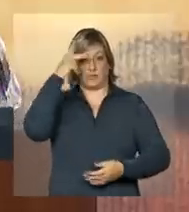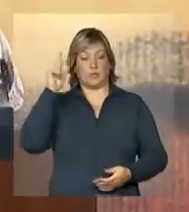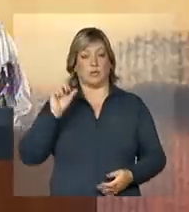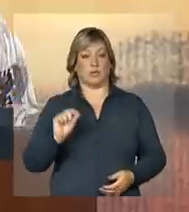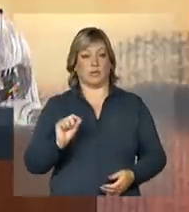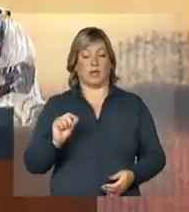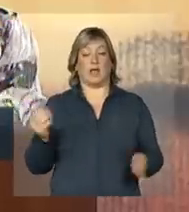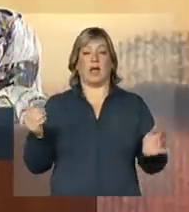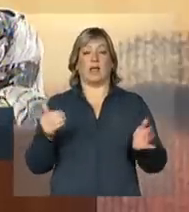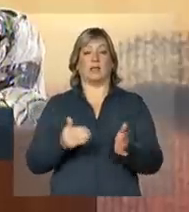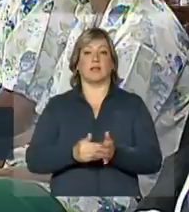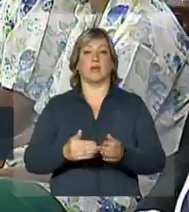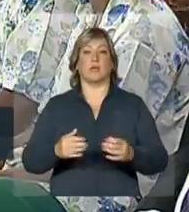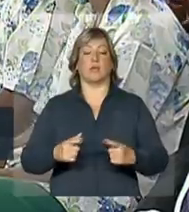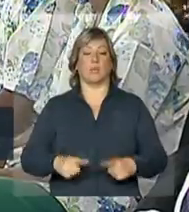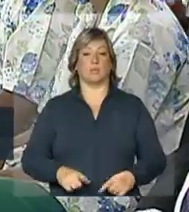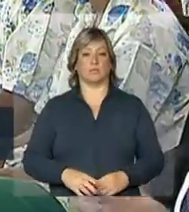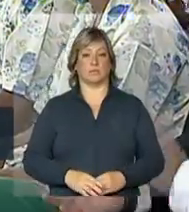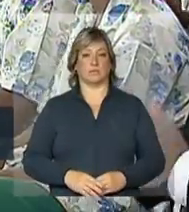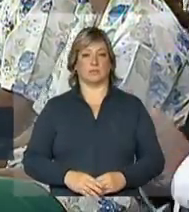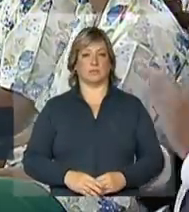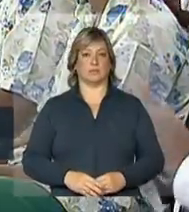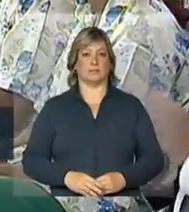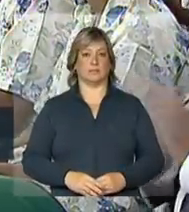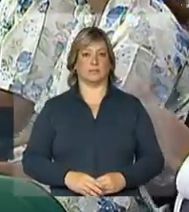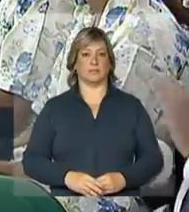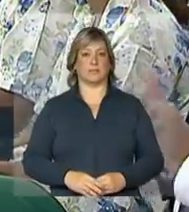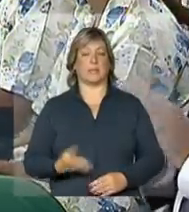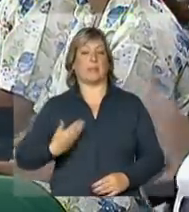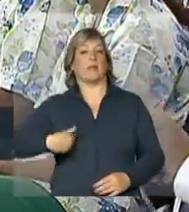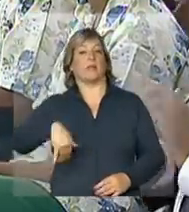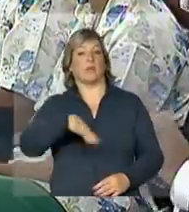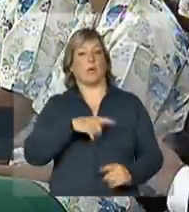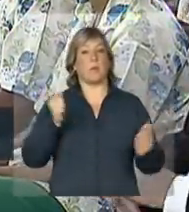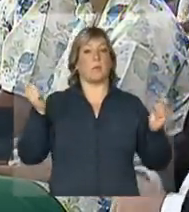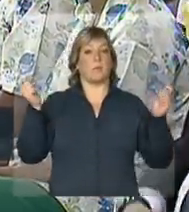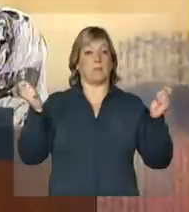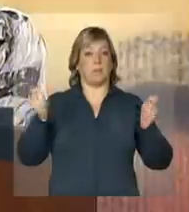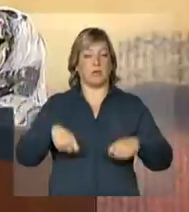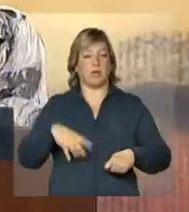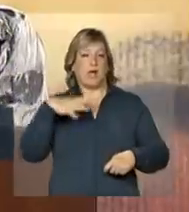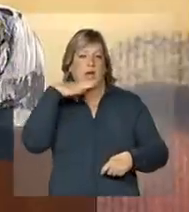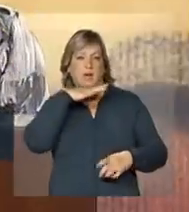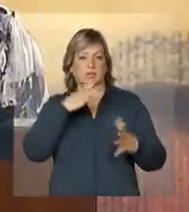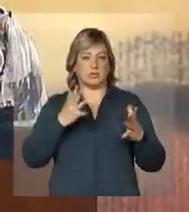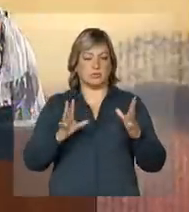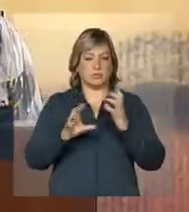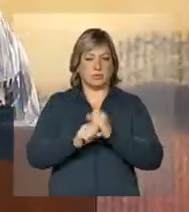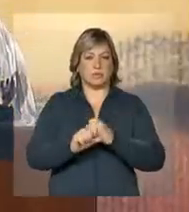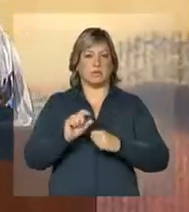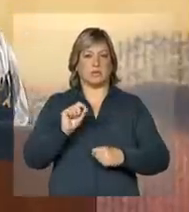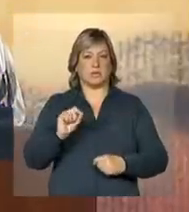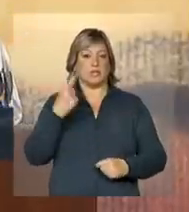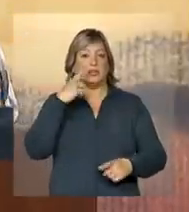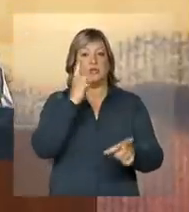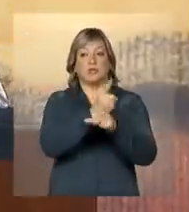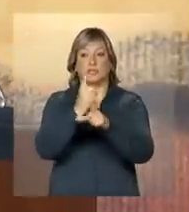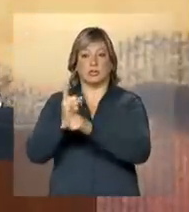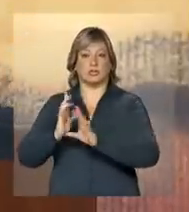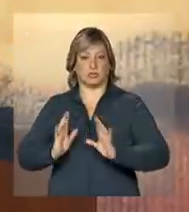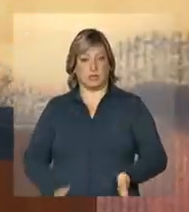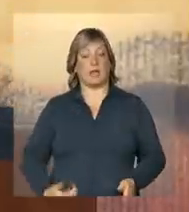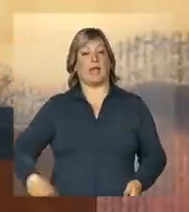até onde nós podemos estimar certificadas